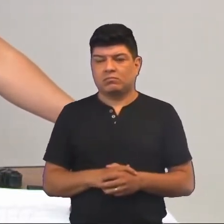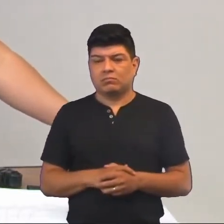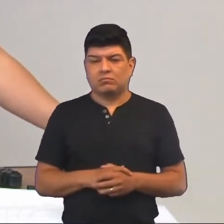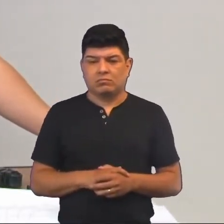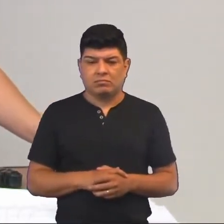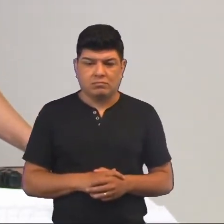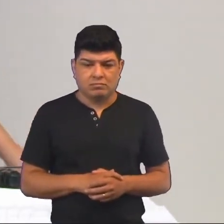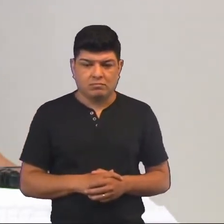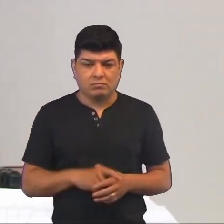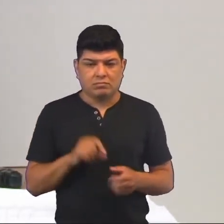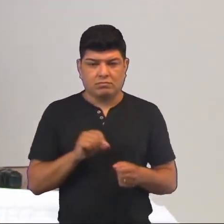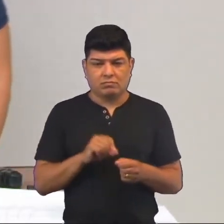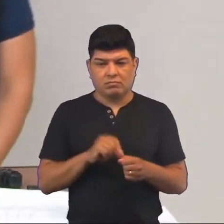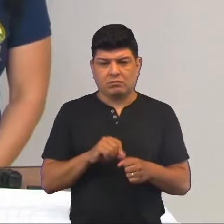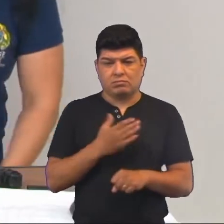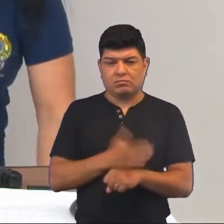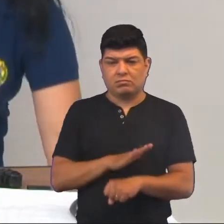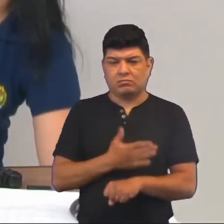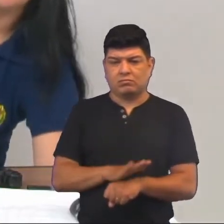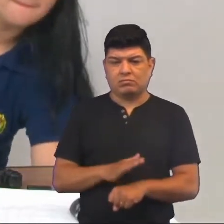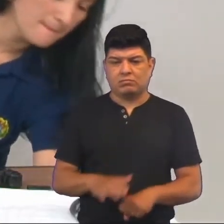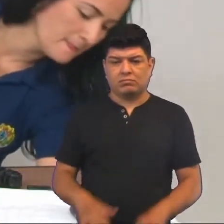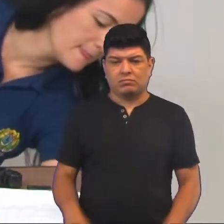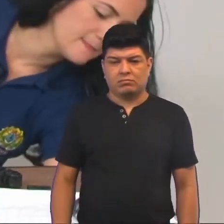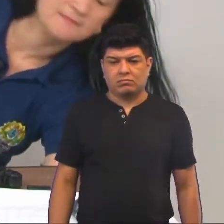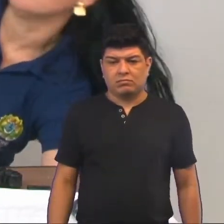para a gente fazer isso aqui na prática. Vamos lá.